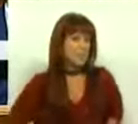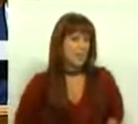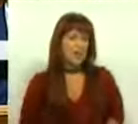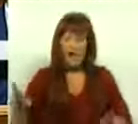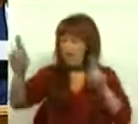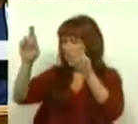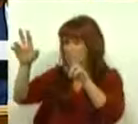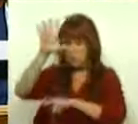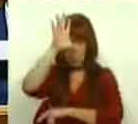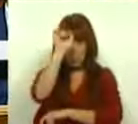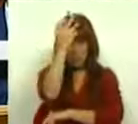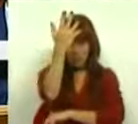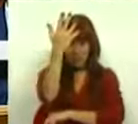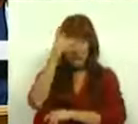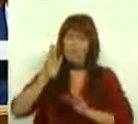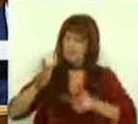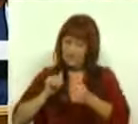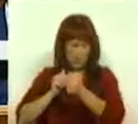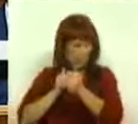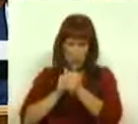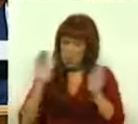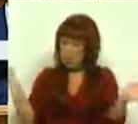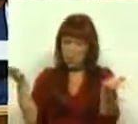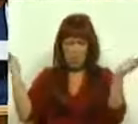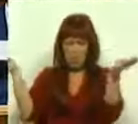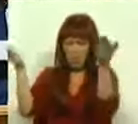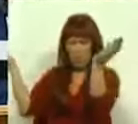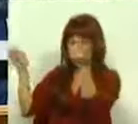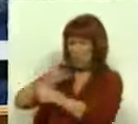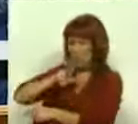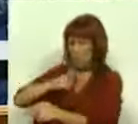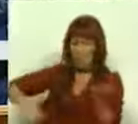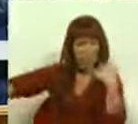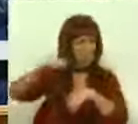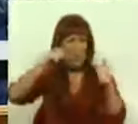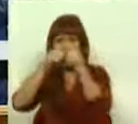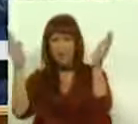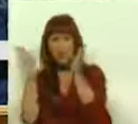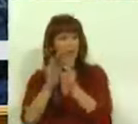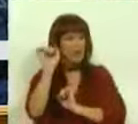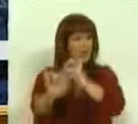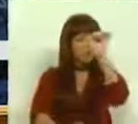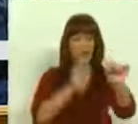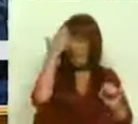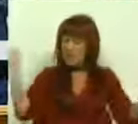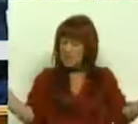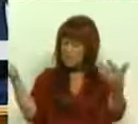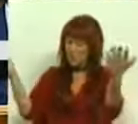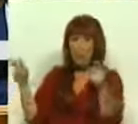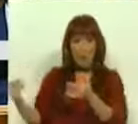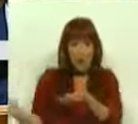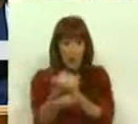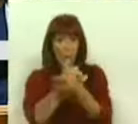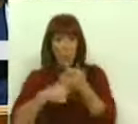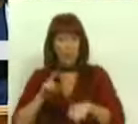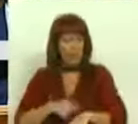a esperança de que o Governo deve continuar a mobilizar o país, todas as suas capacidades, para